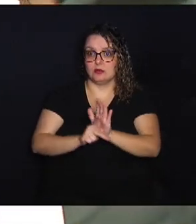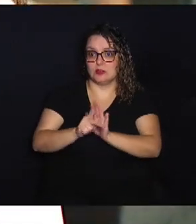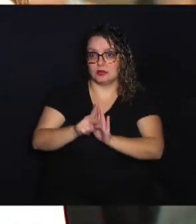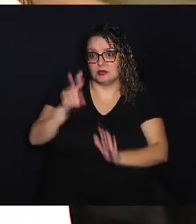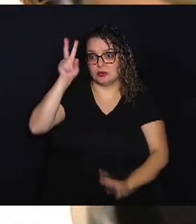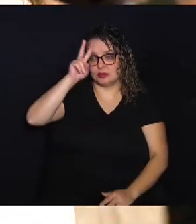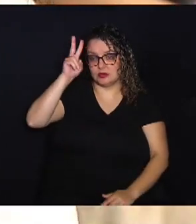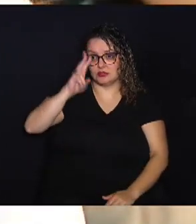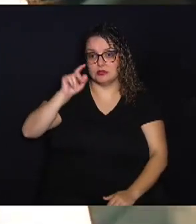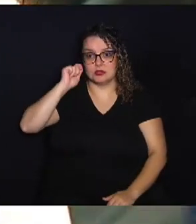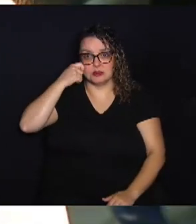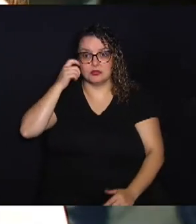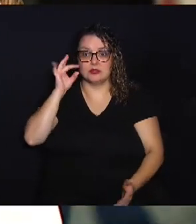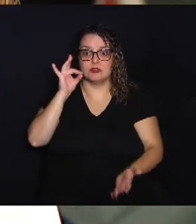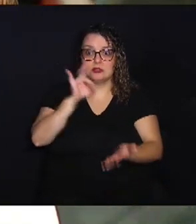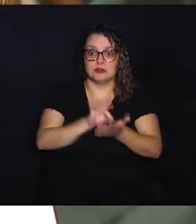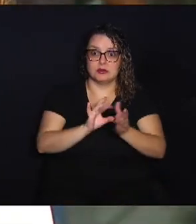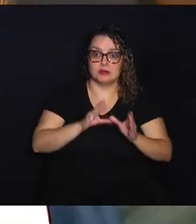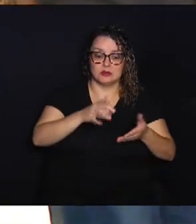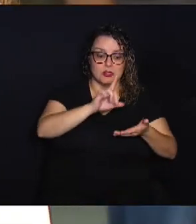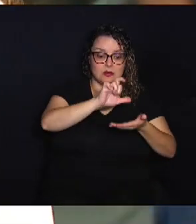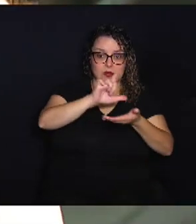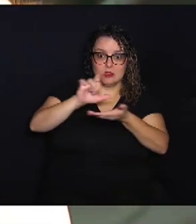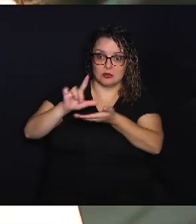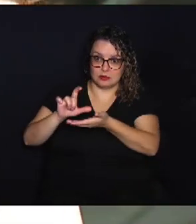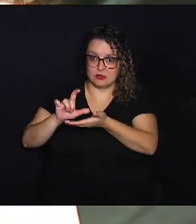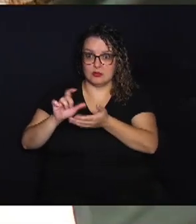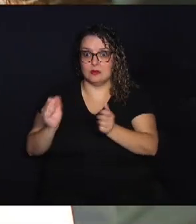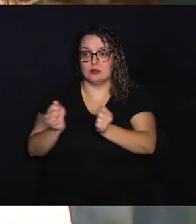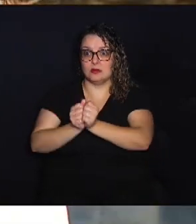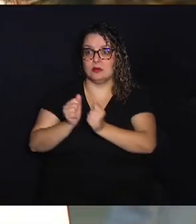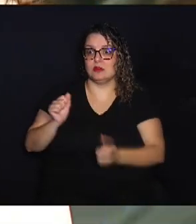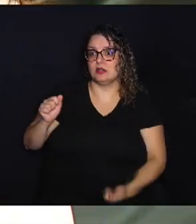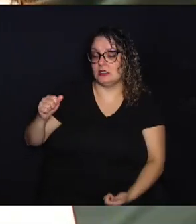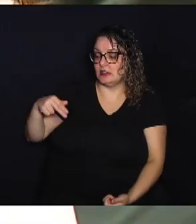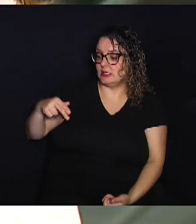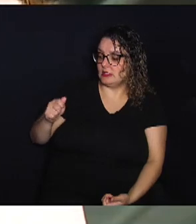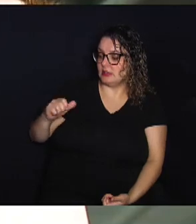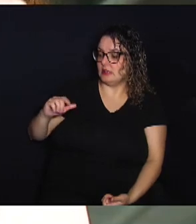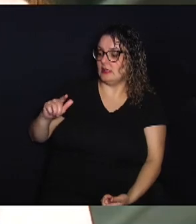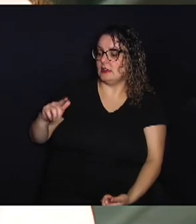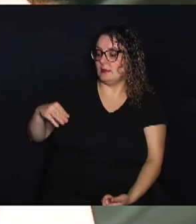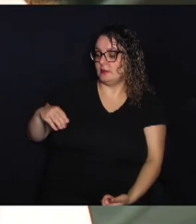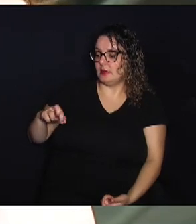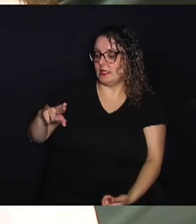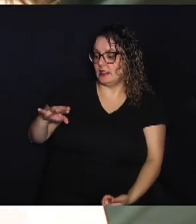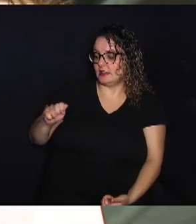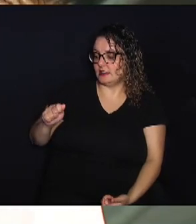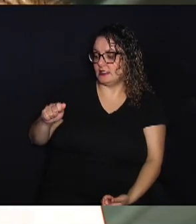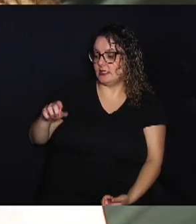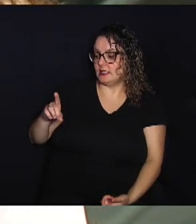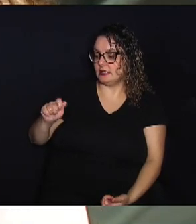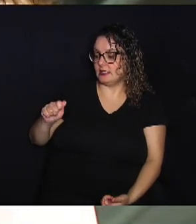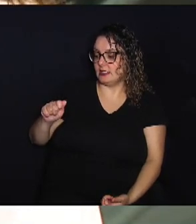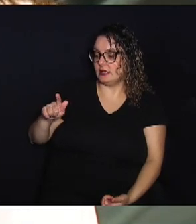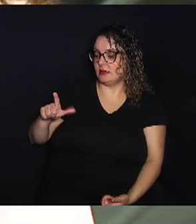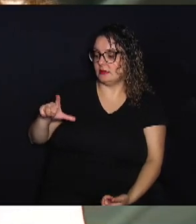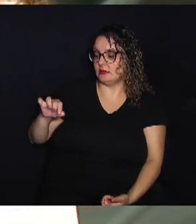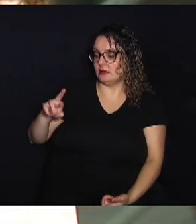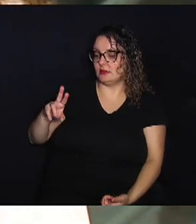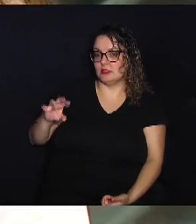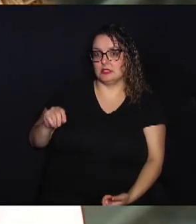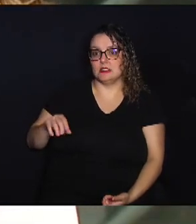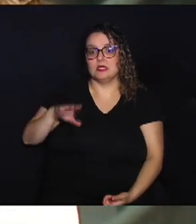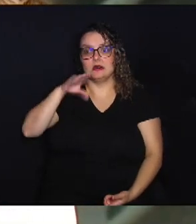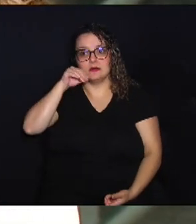teve origem com o conjunto de fotografias reunidas pela Dona Maria da Glória, né? Ela nos procurou, como ela era funcionária aposentada aqui